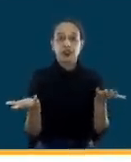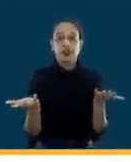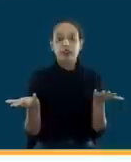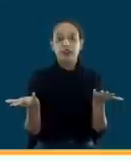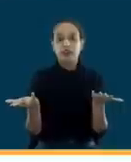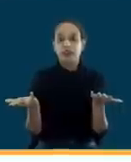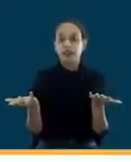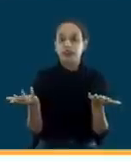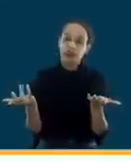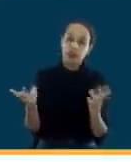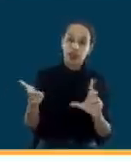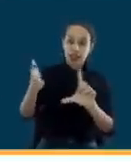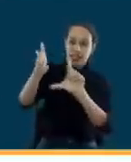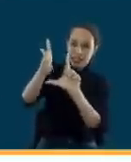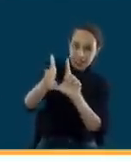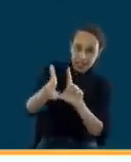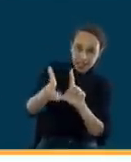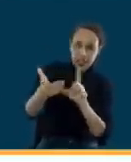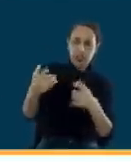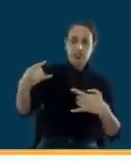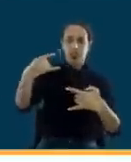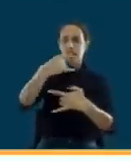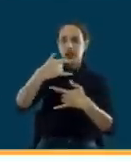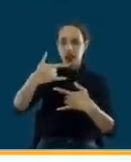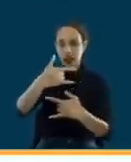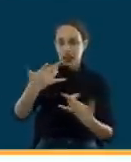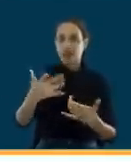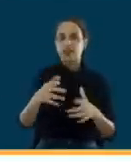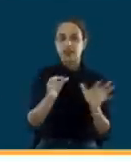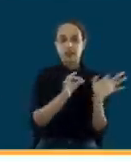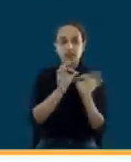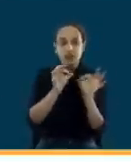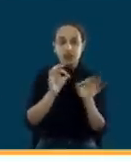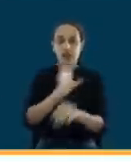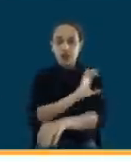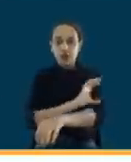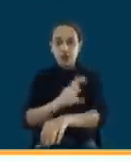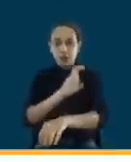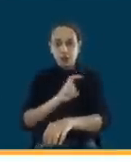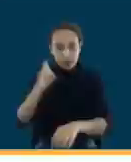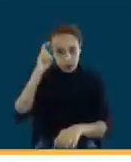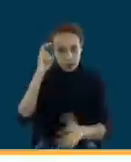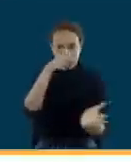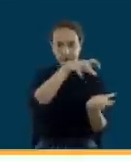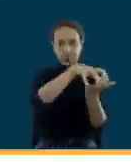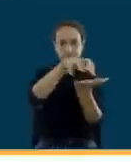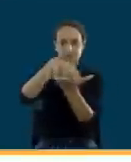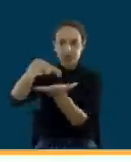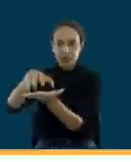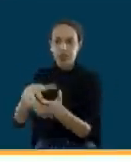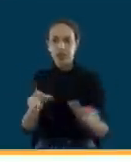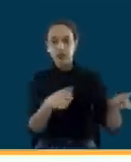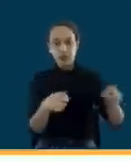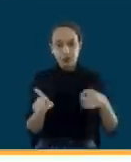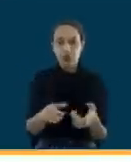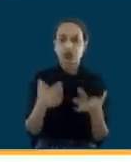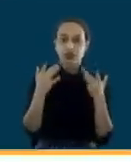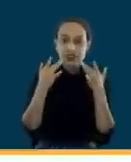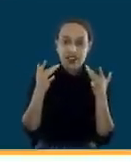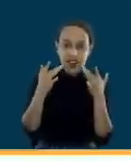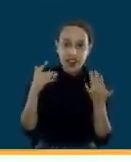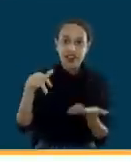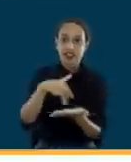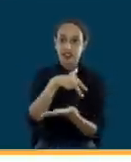das lives, das ações culturais mais variadas em todos os campos, da música, do teatro, da dança, das